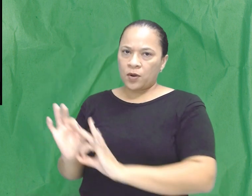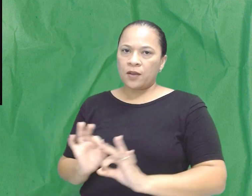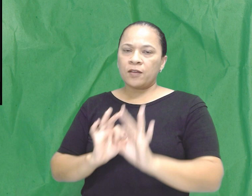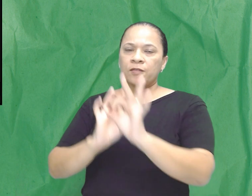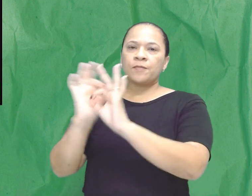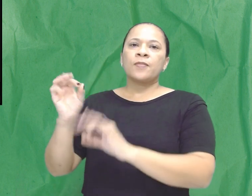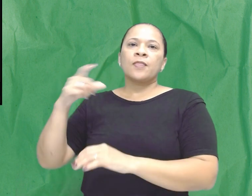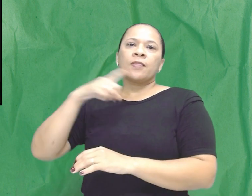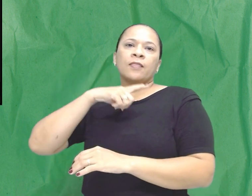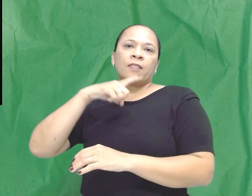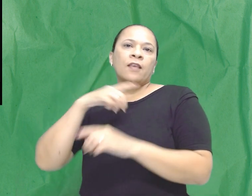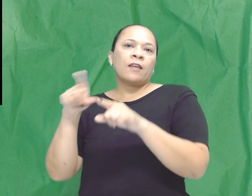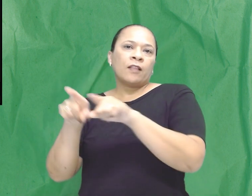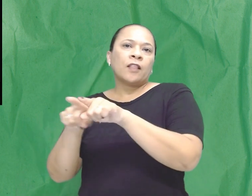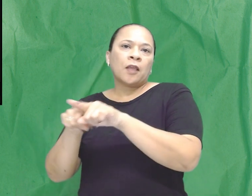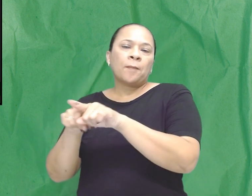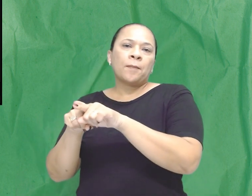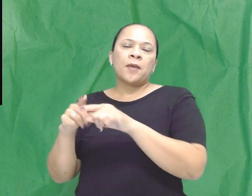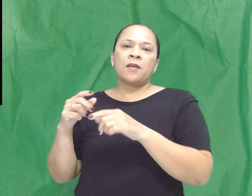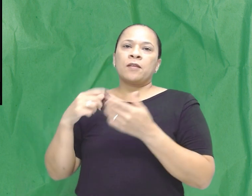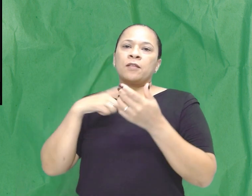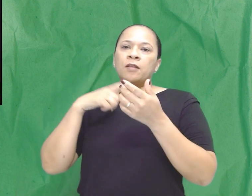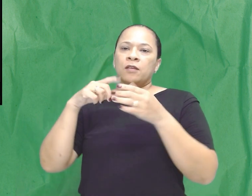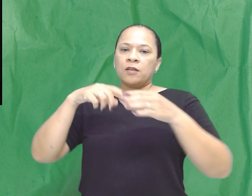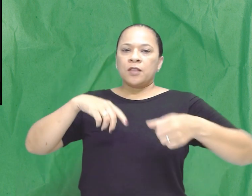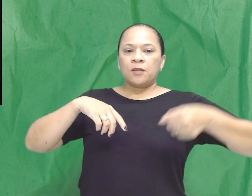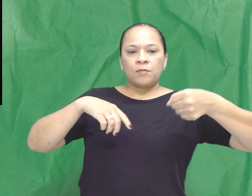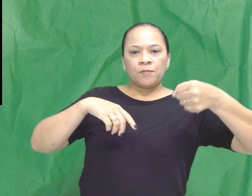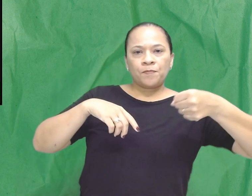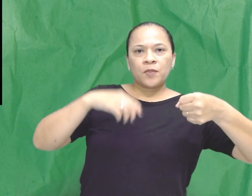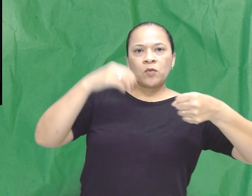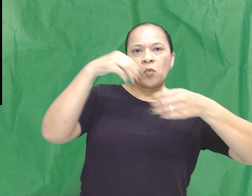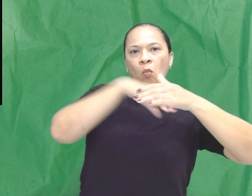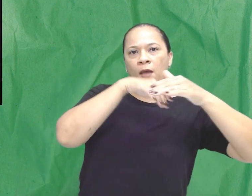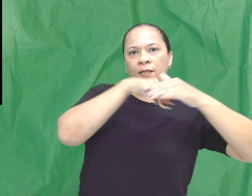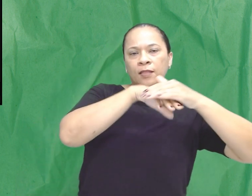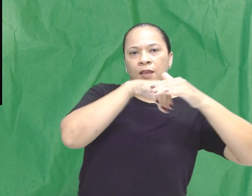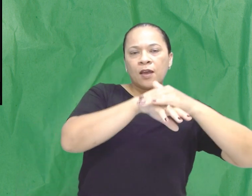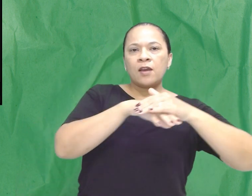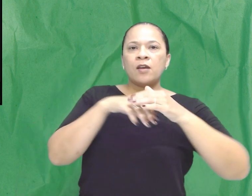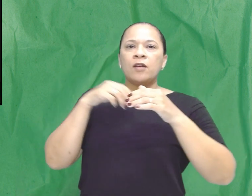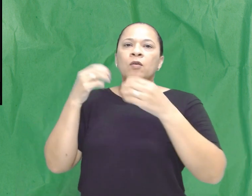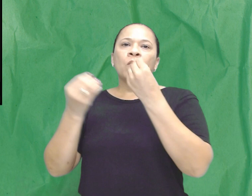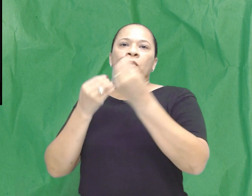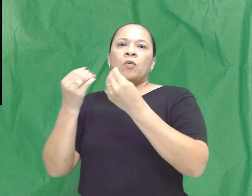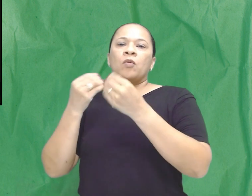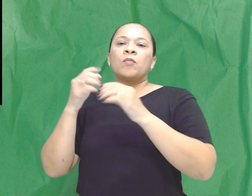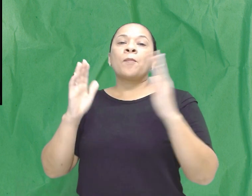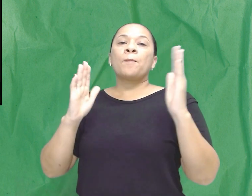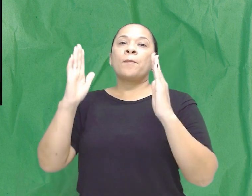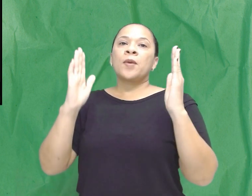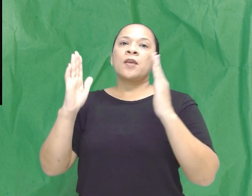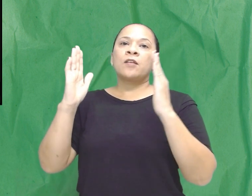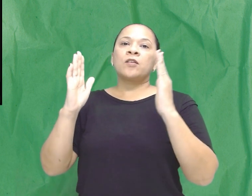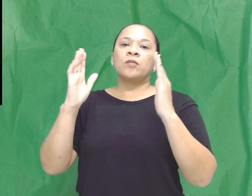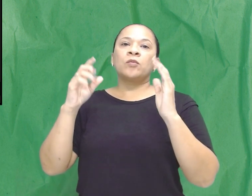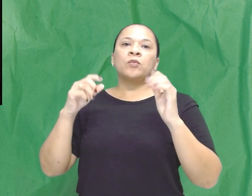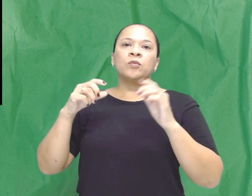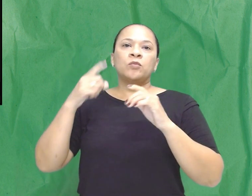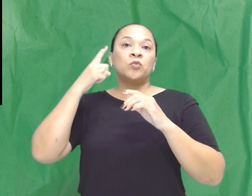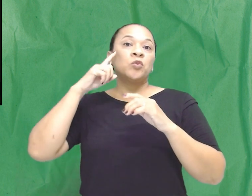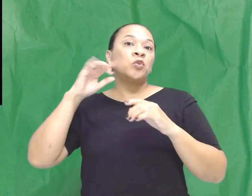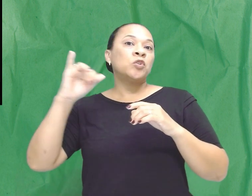sobre embalagens, sobre armazenamento dos biscoitos, o quanto eles duram e etc. Eu coloquei aqui alguns exemplos,